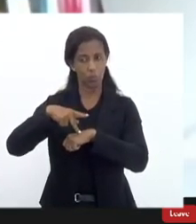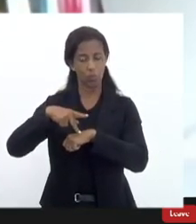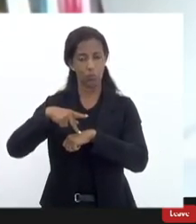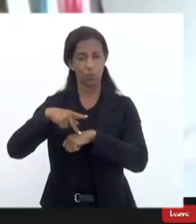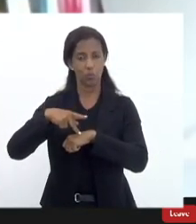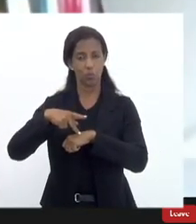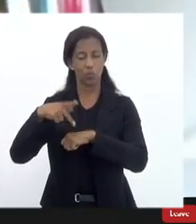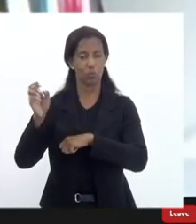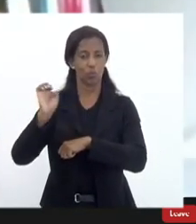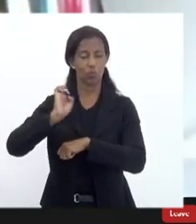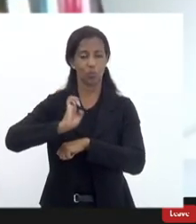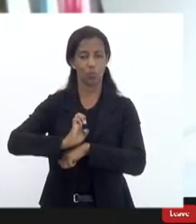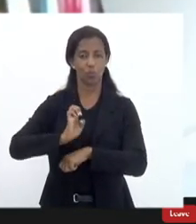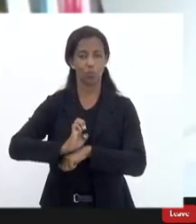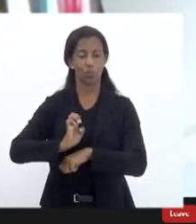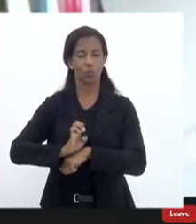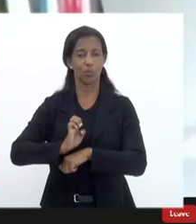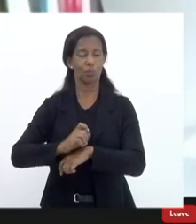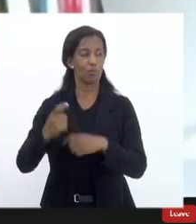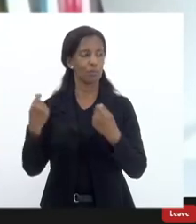caso o nosso Estado,